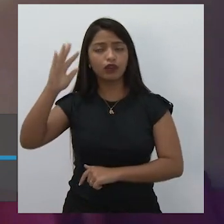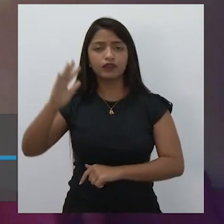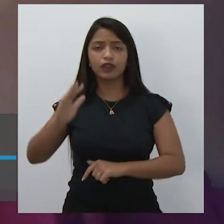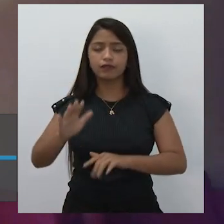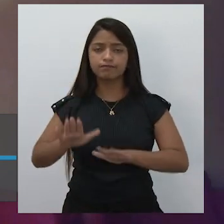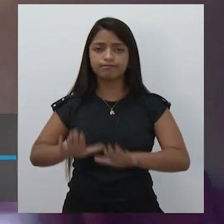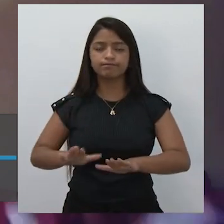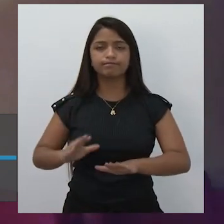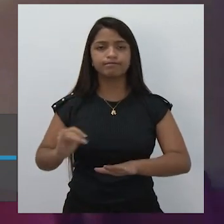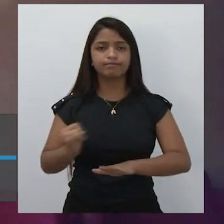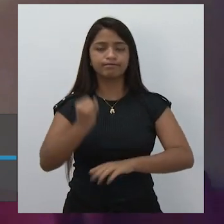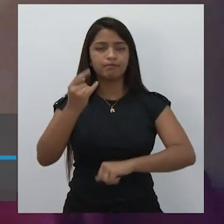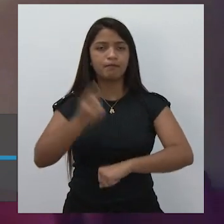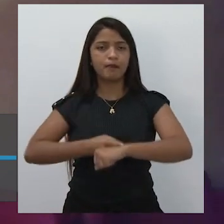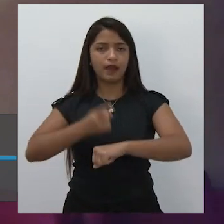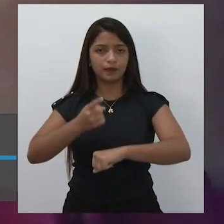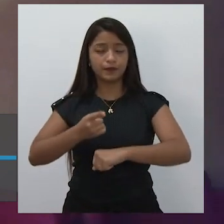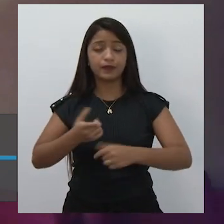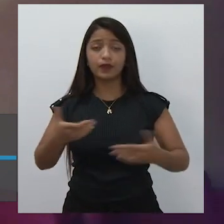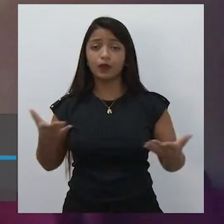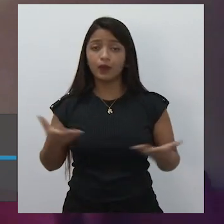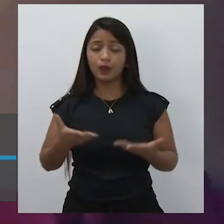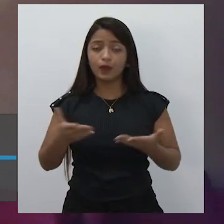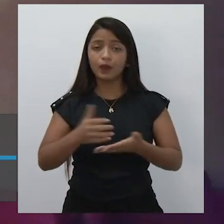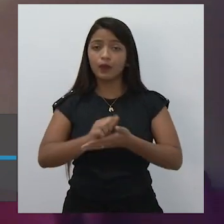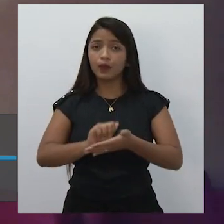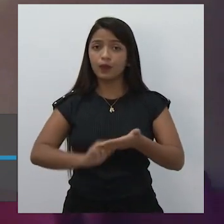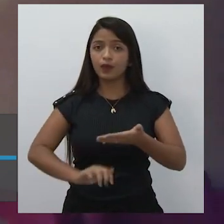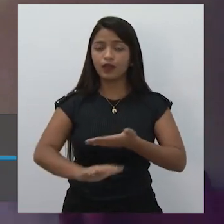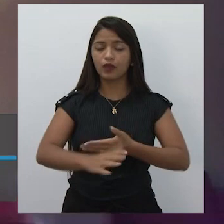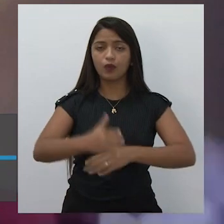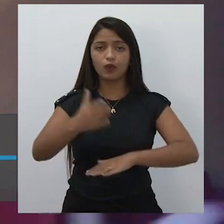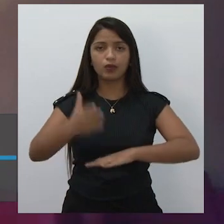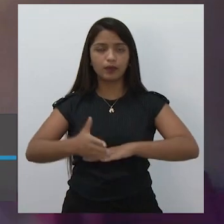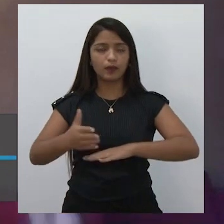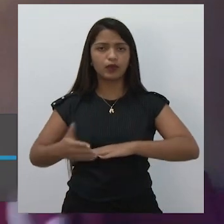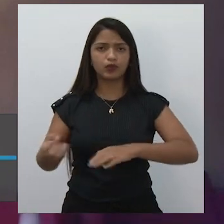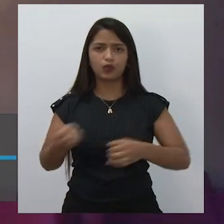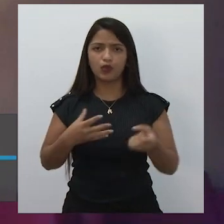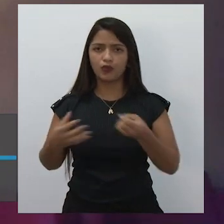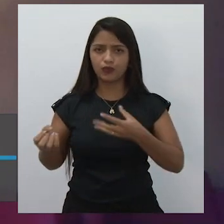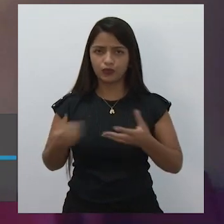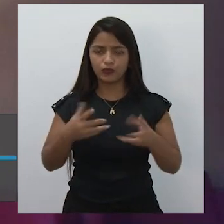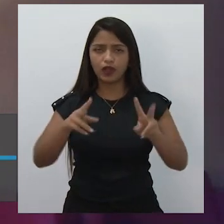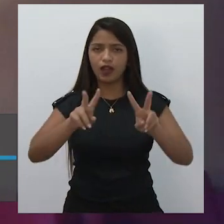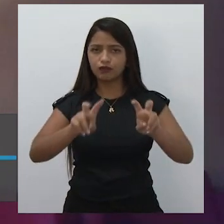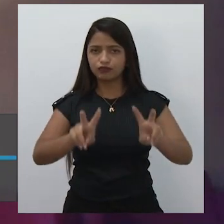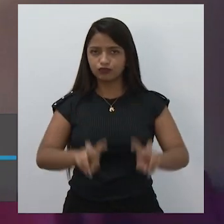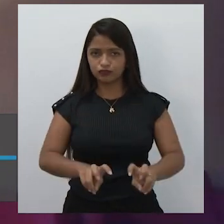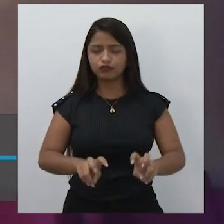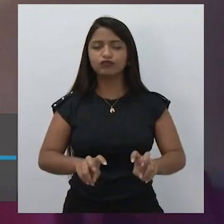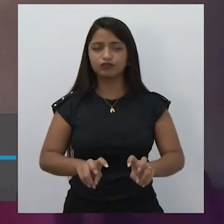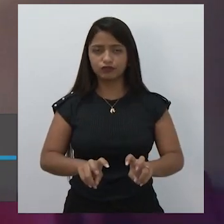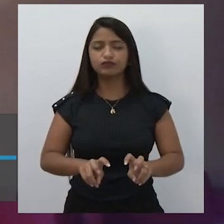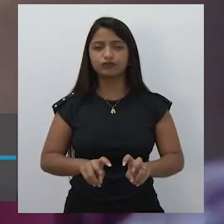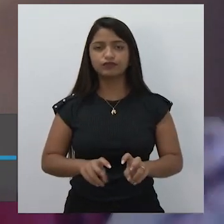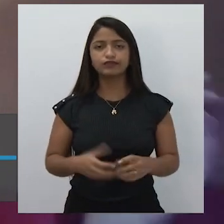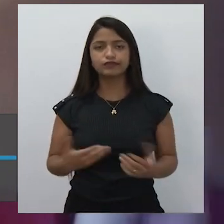num currículo ultracontemporâneo e assuntos, né, que estão aí o tempo